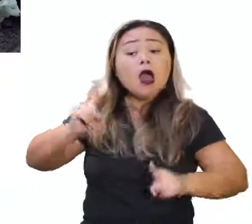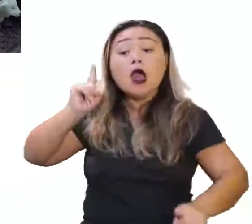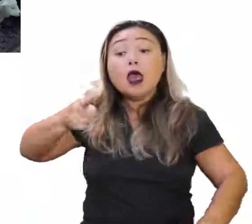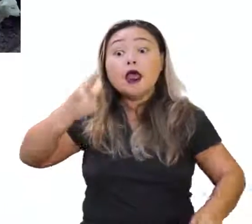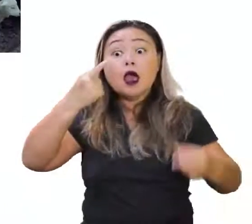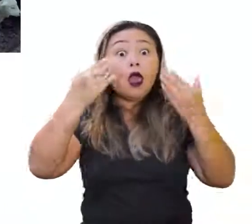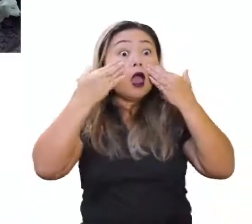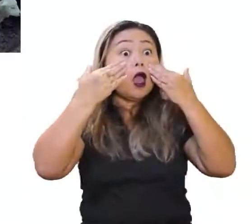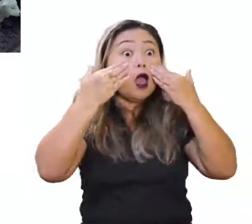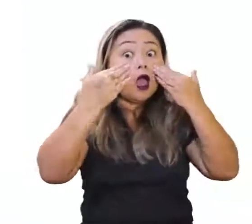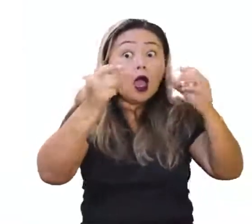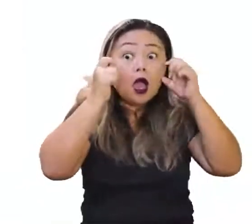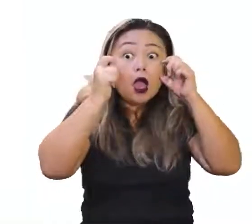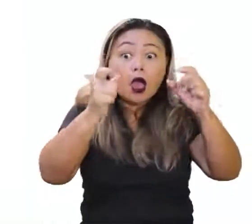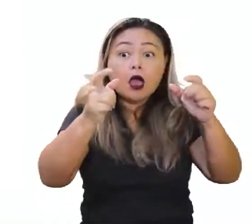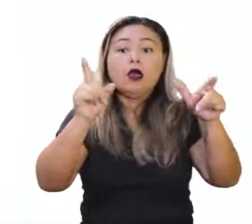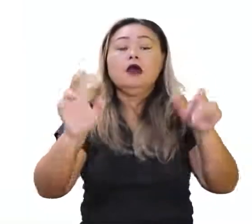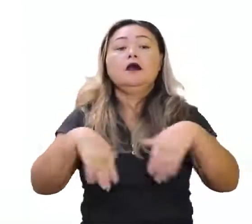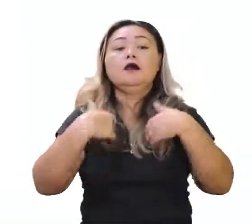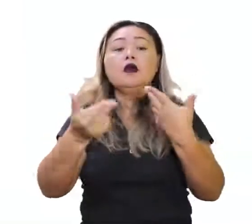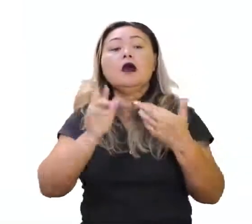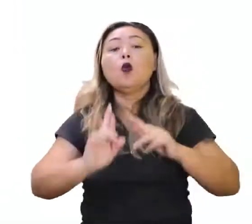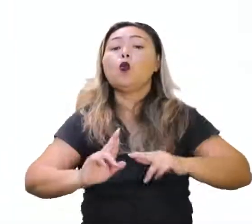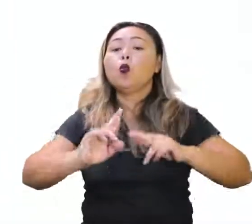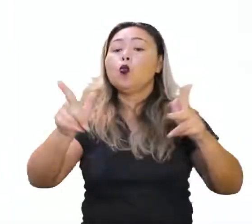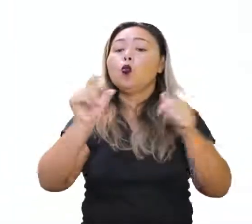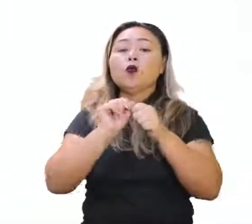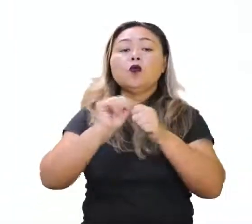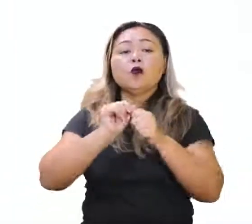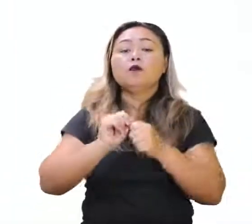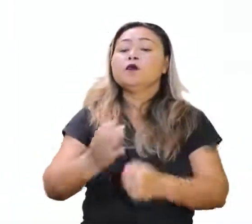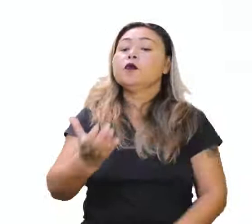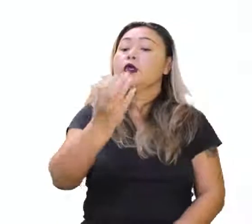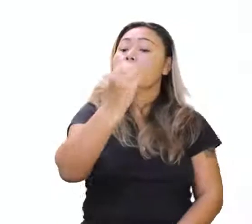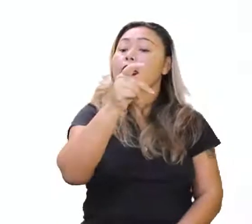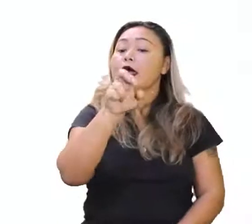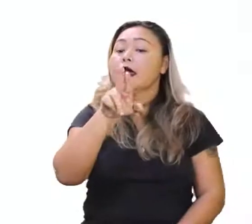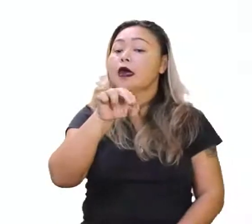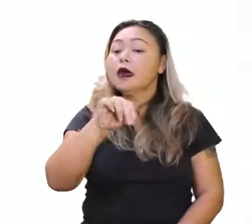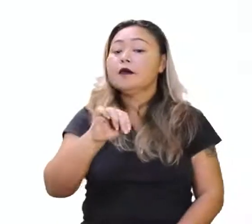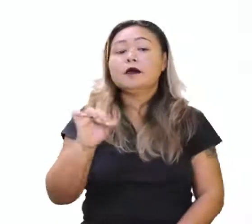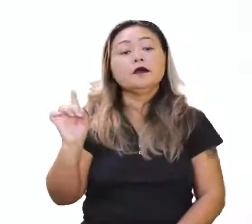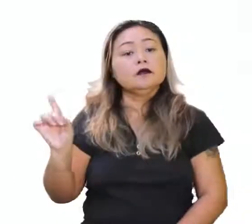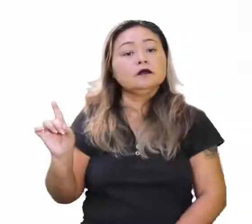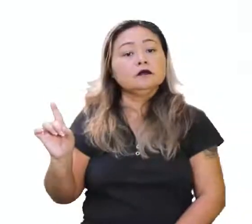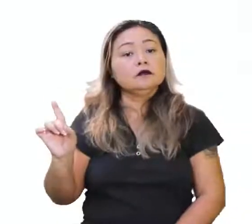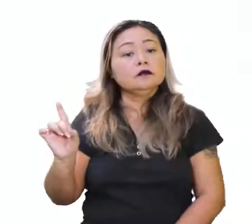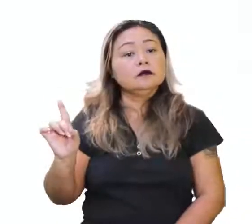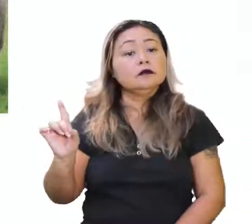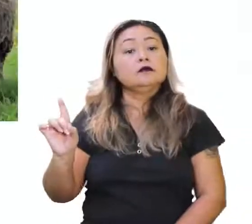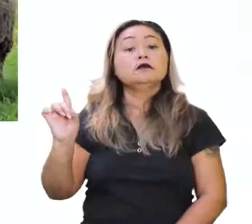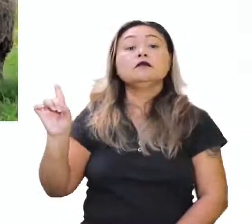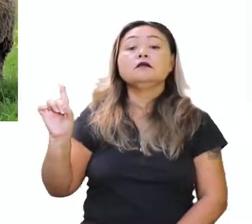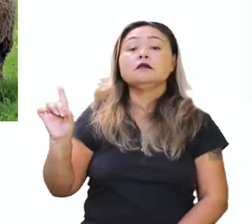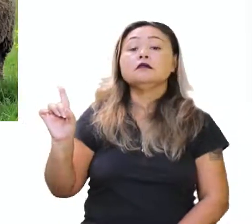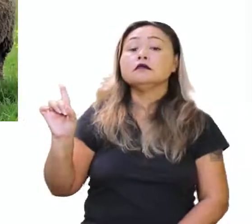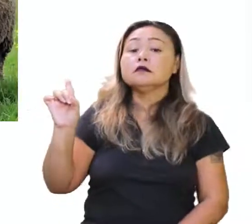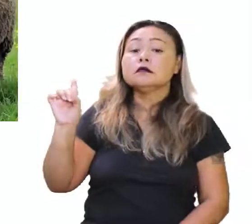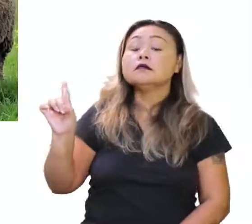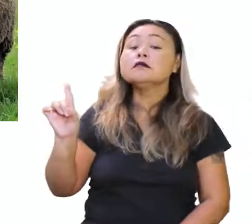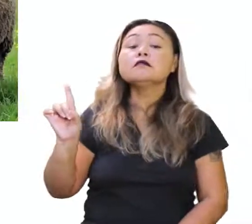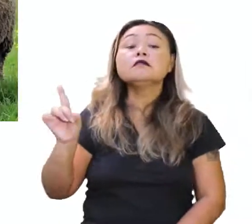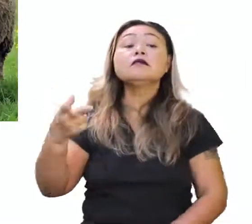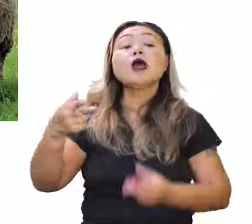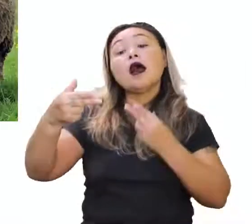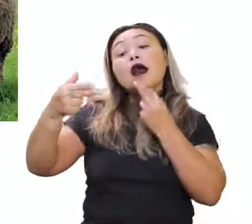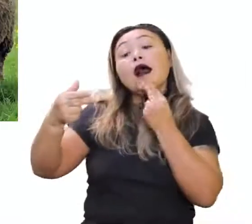mais atenção. Mas se você quer outra diferença, nós temos o caprino aí. Calma aí, eu pulei. Caprino tem